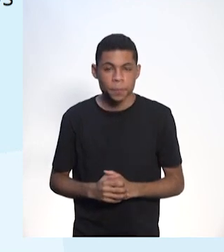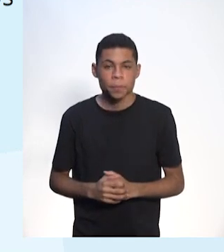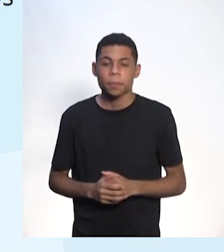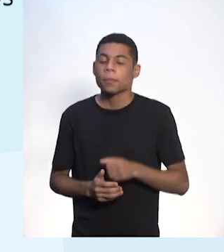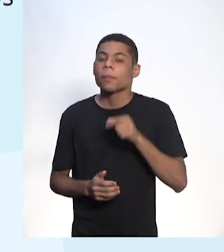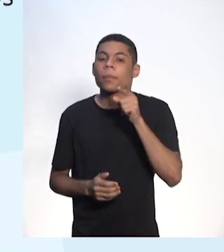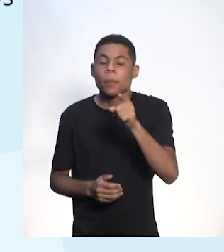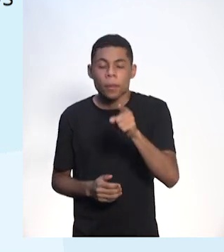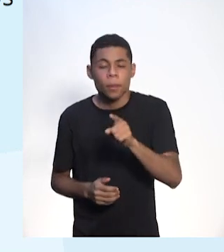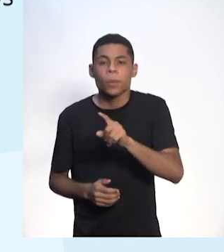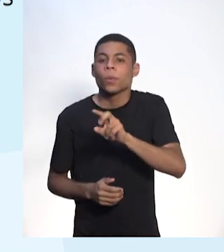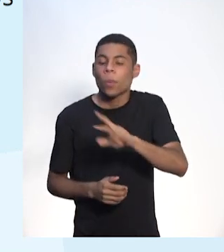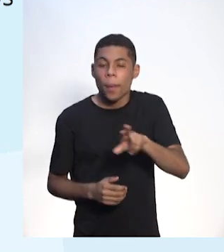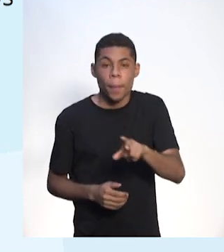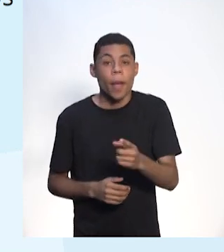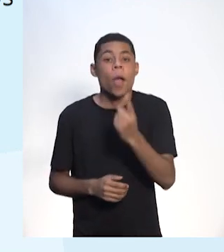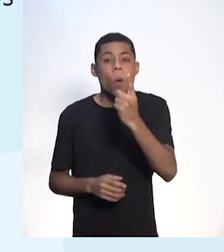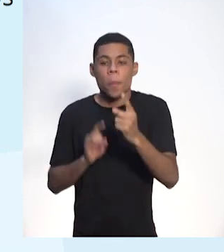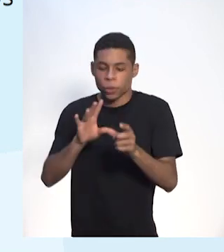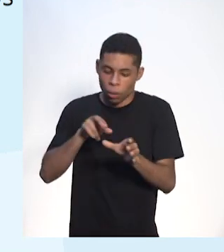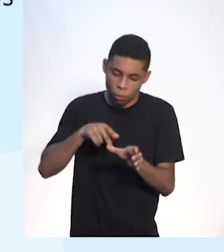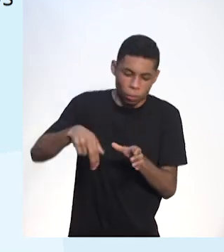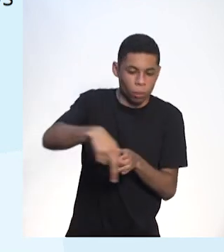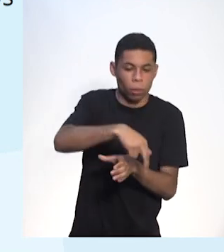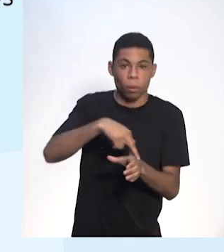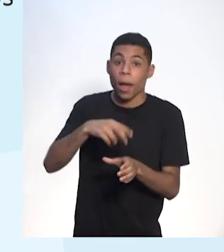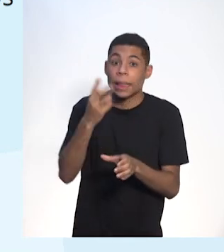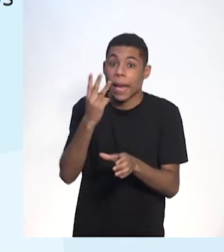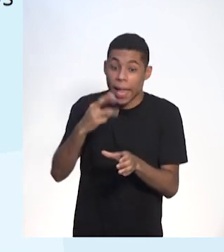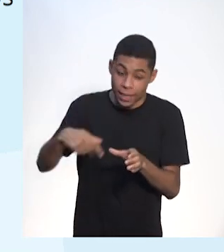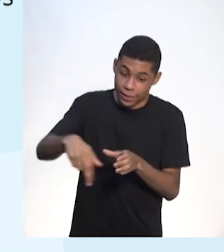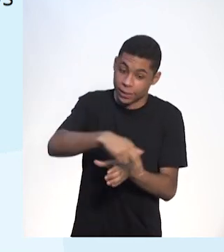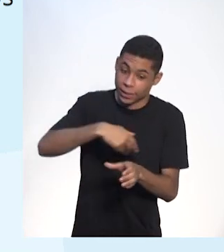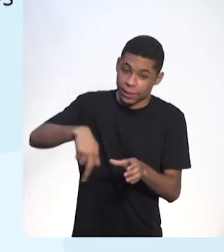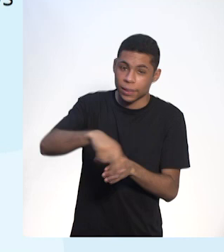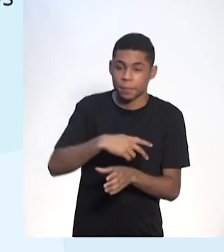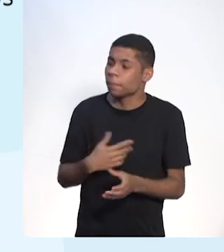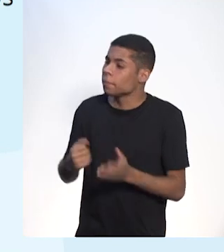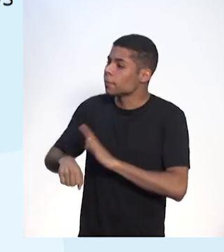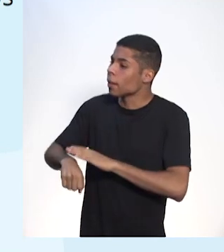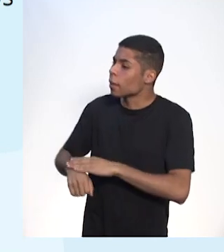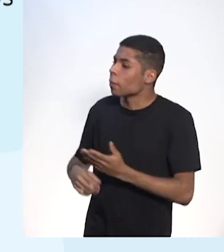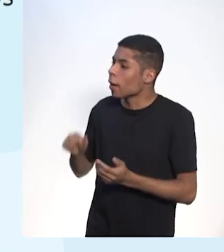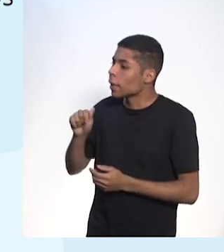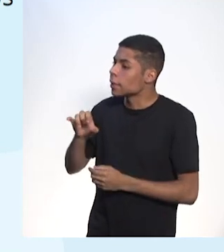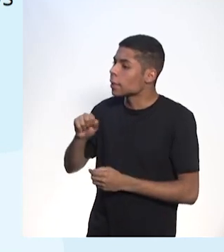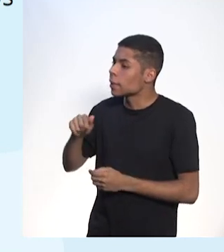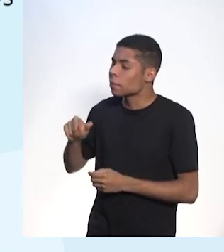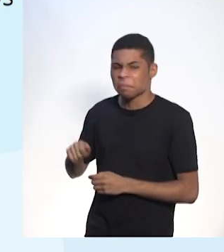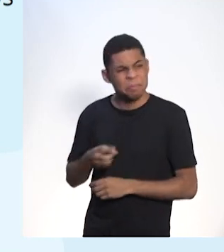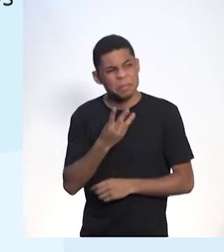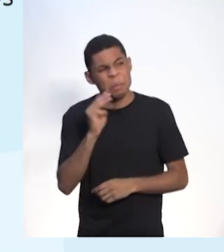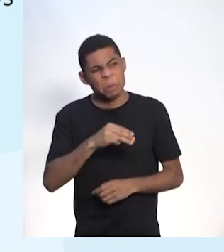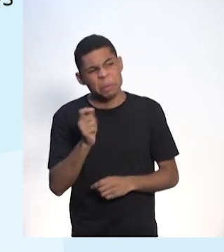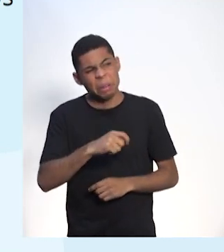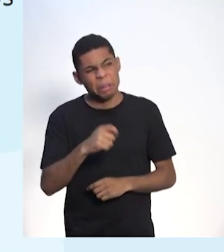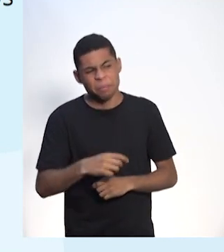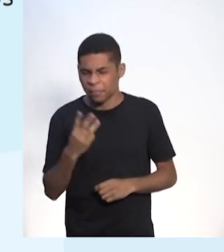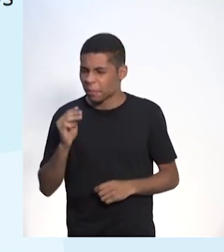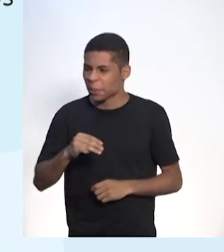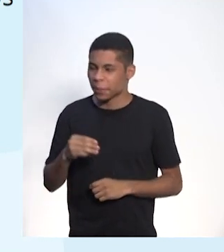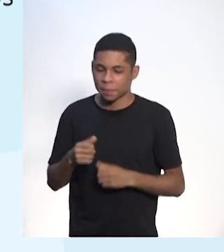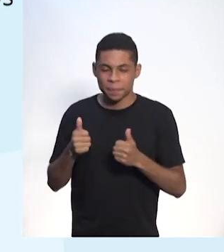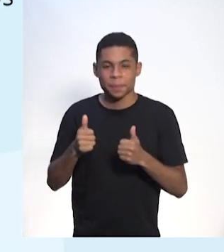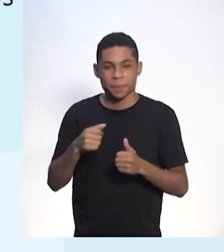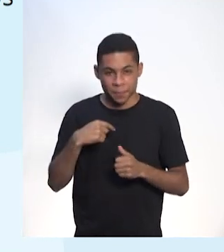Ele não deu apenas uma volta, beleza? Então, quanto tempo é, Alessandra? 3 minutinhos? 3 dá. 3 minutinhos. Então,